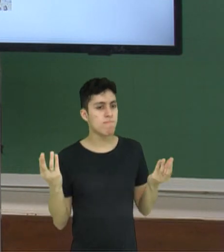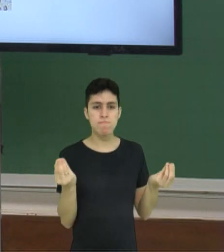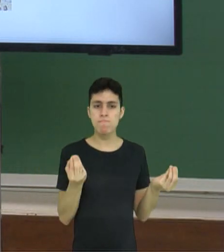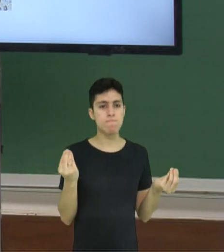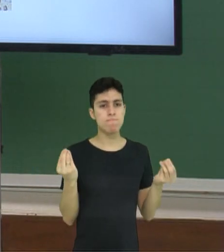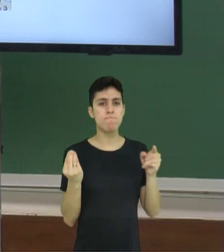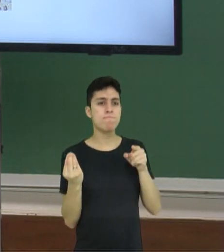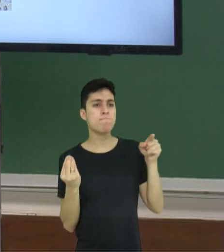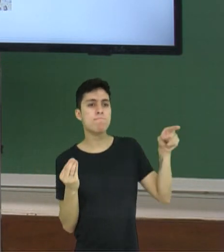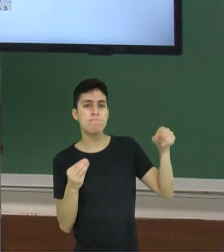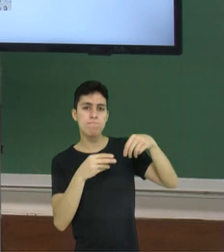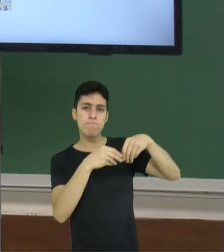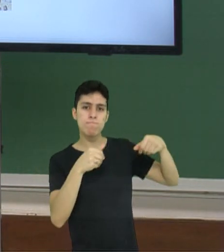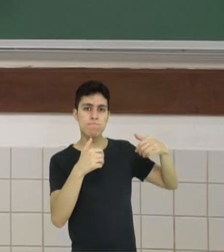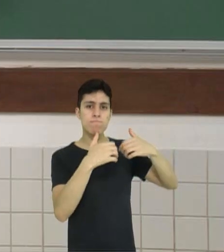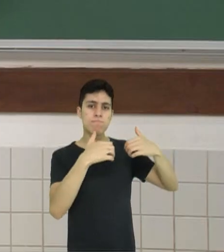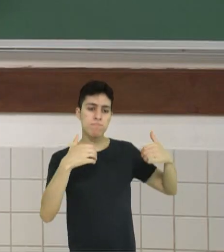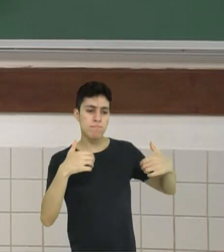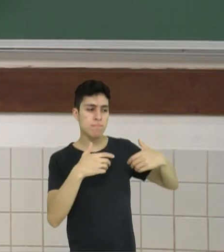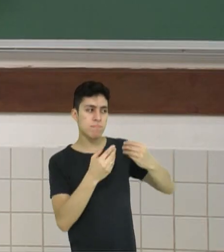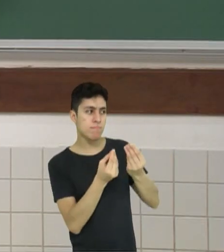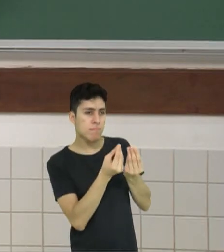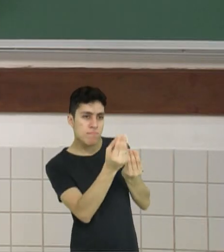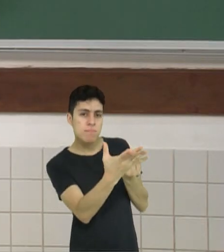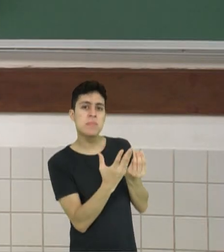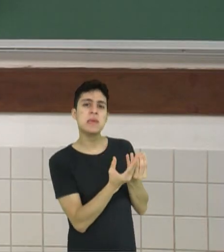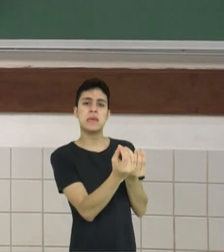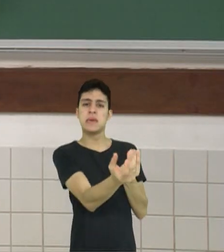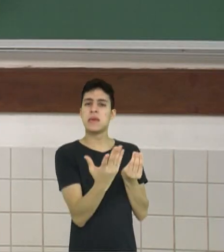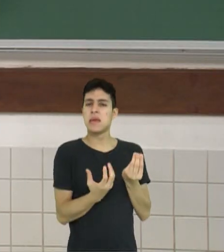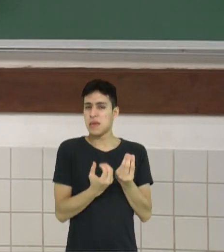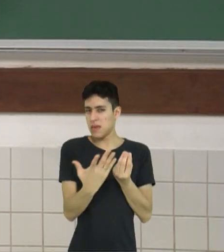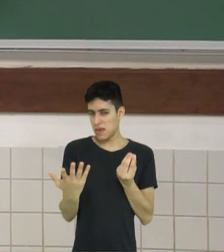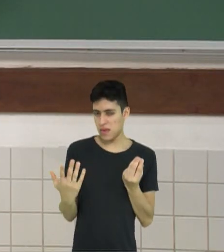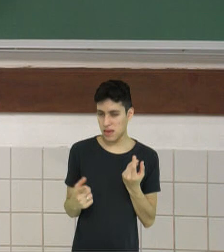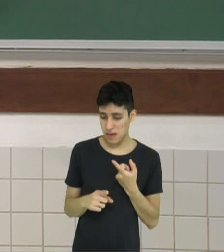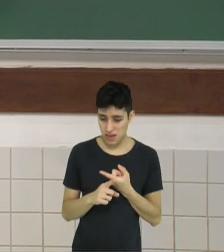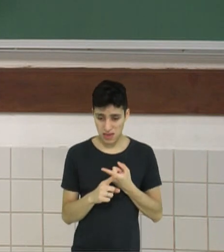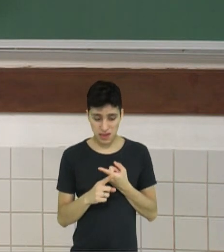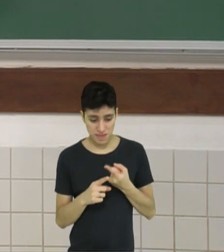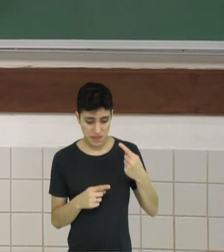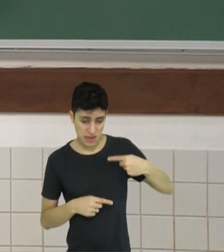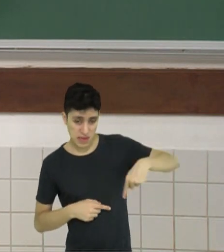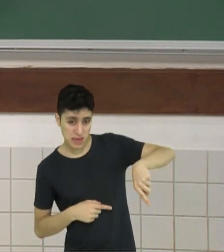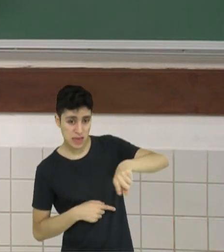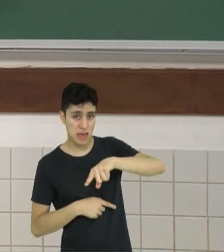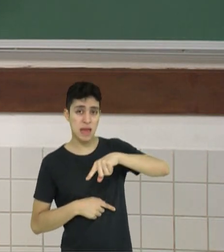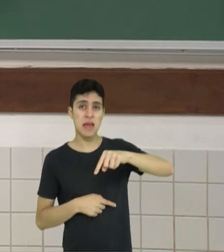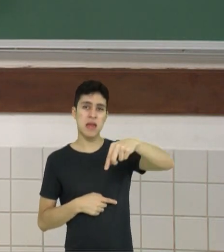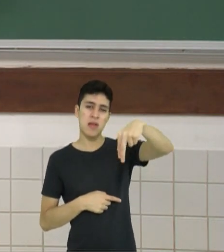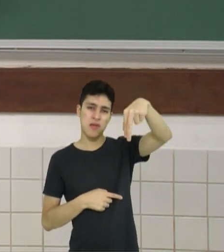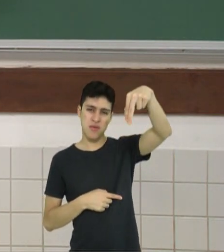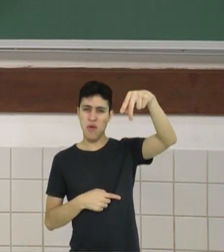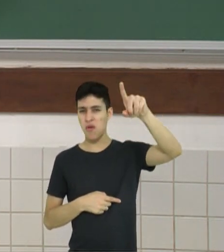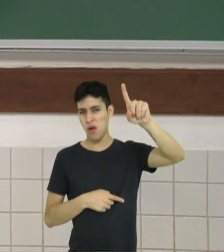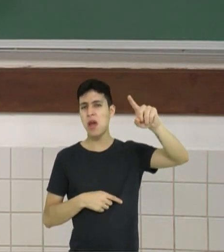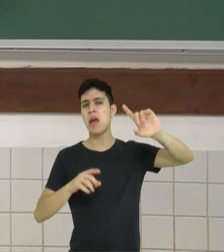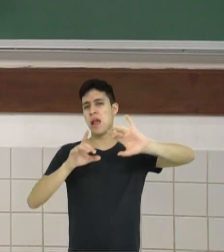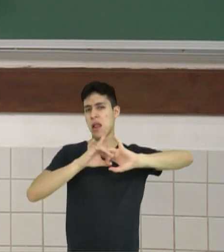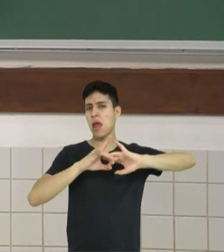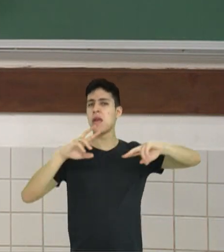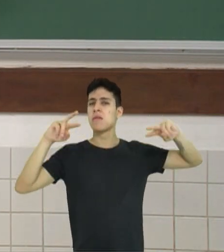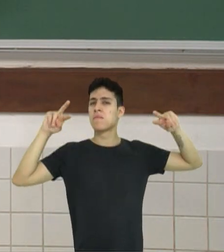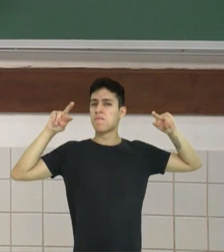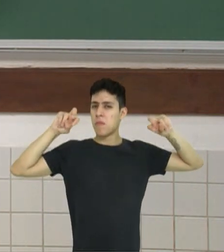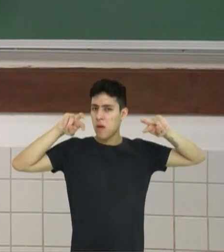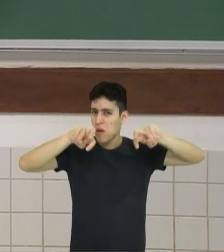porção de terra, porque nós temos, né, não diferente lá do Polo Norte, a exploração mineral no Polo Norte ela é liberada, não é proibida,